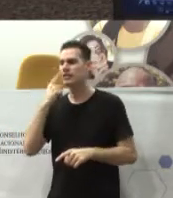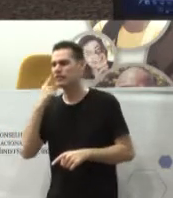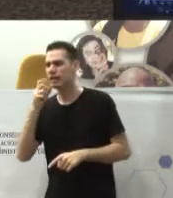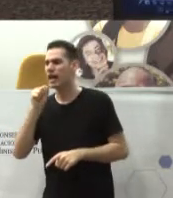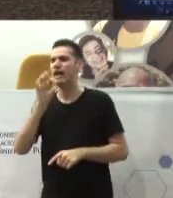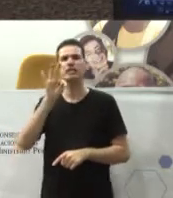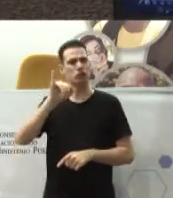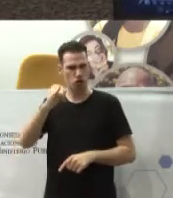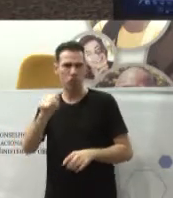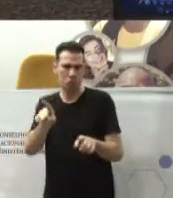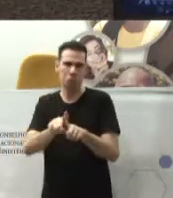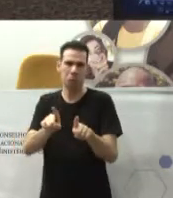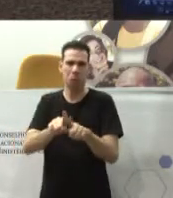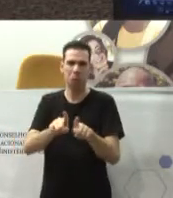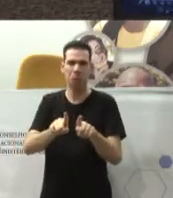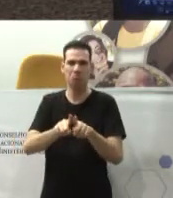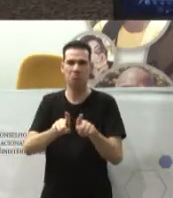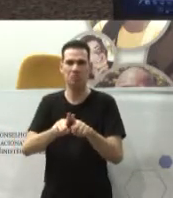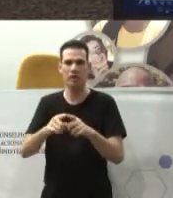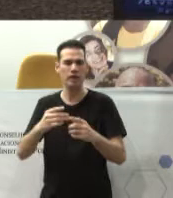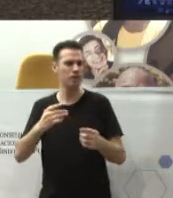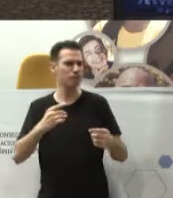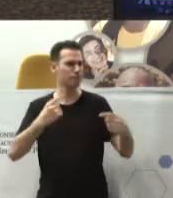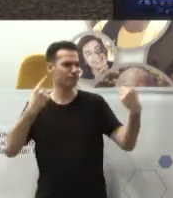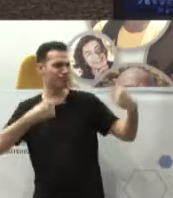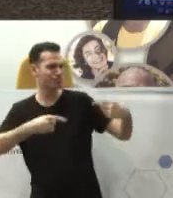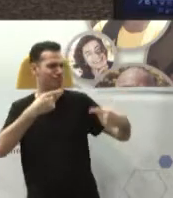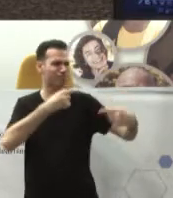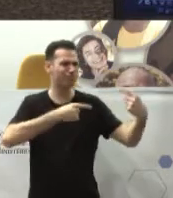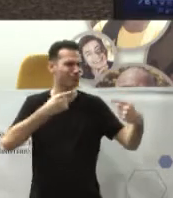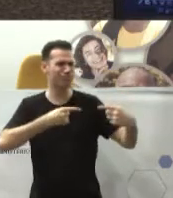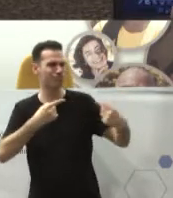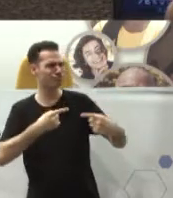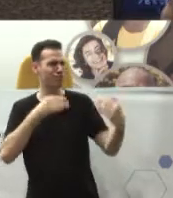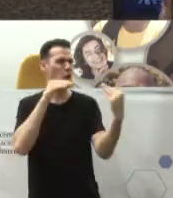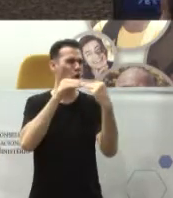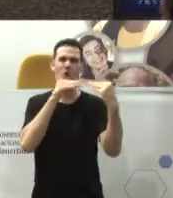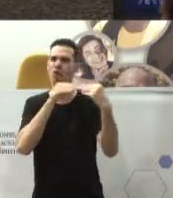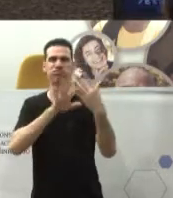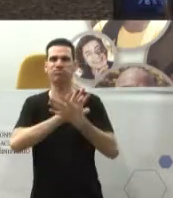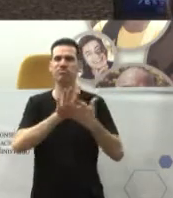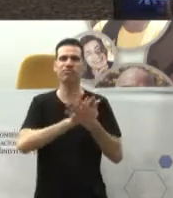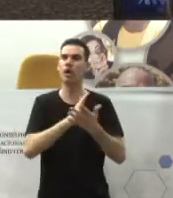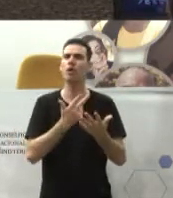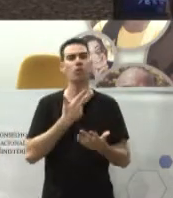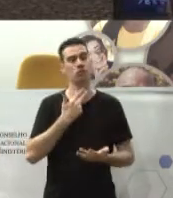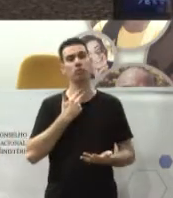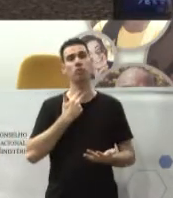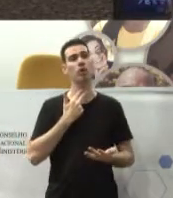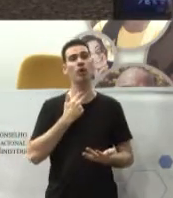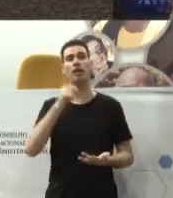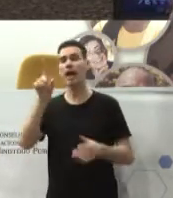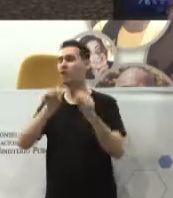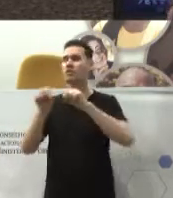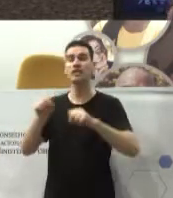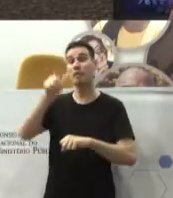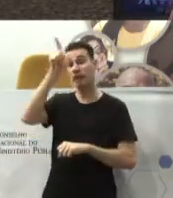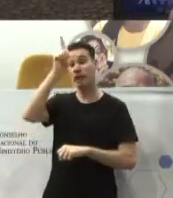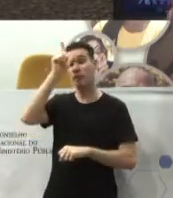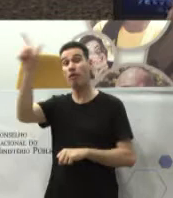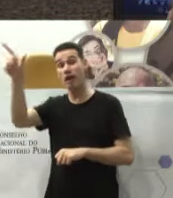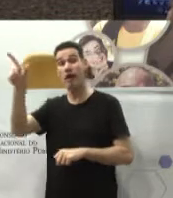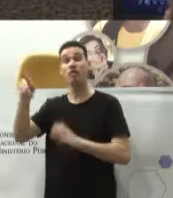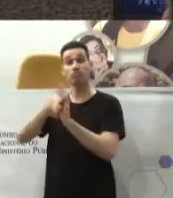STJ também, uma dirigida à outra, isso não pode existir. Sistema alemão, o Senado, que é o Supremo, as